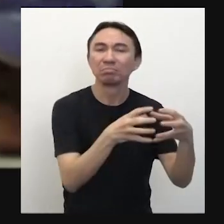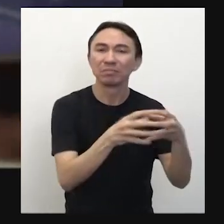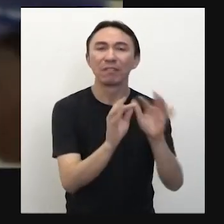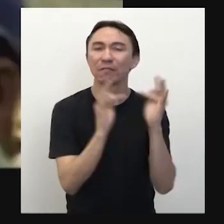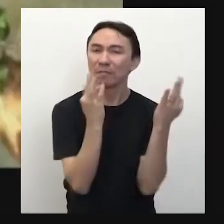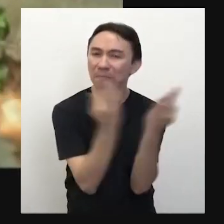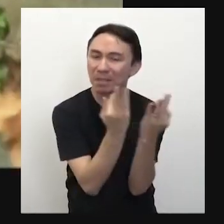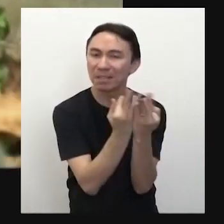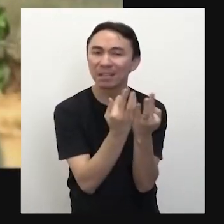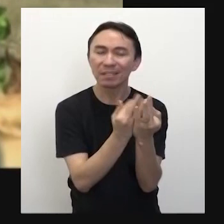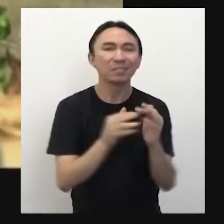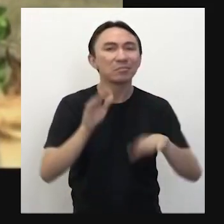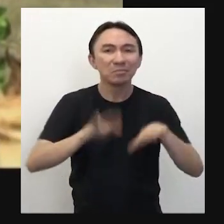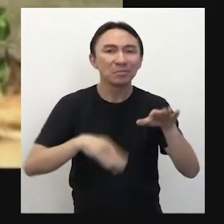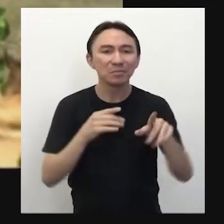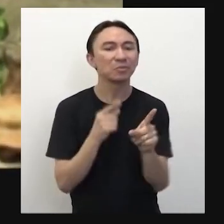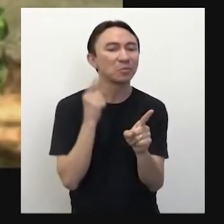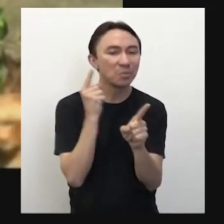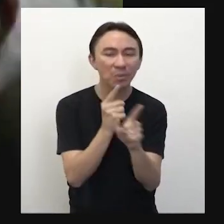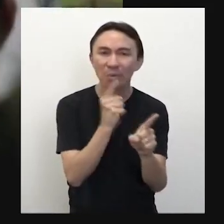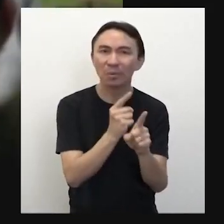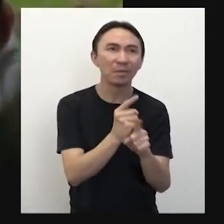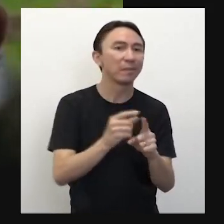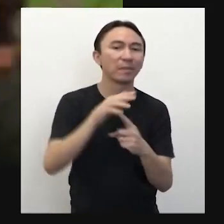que às vezes se encontram geralmente num ambiente como uma feira.